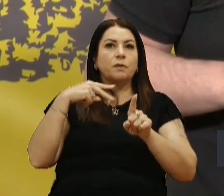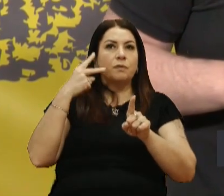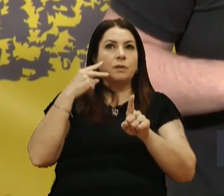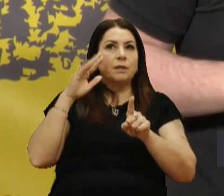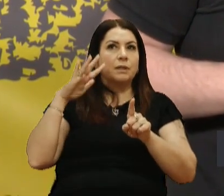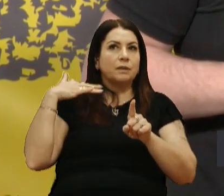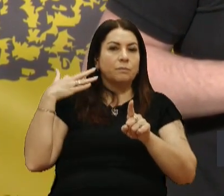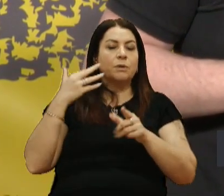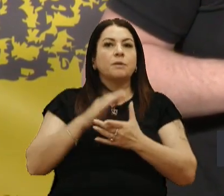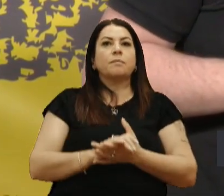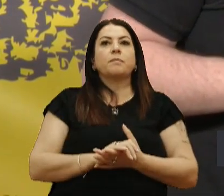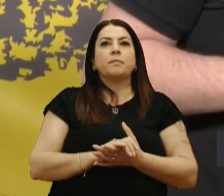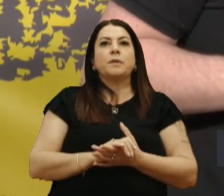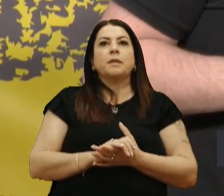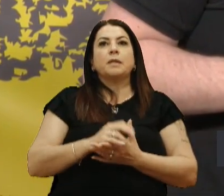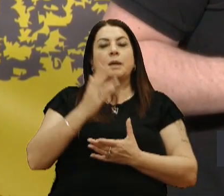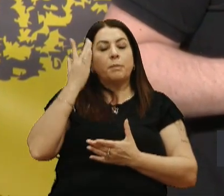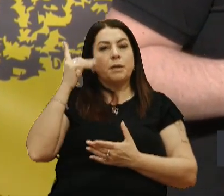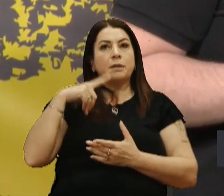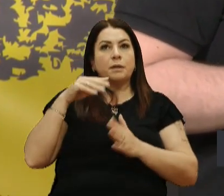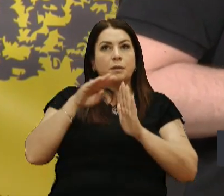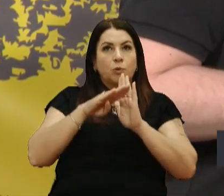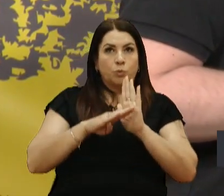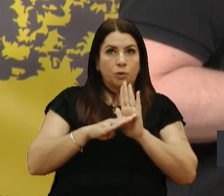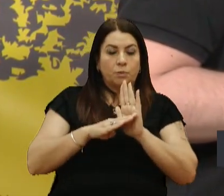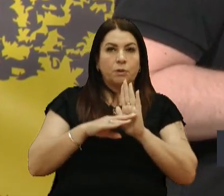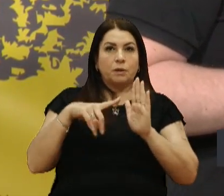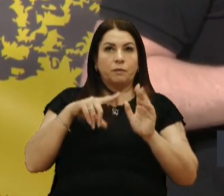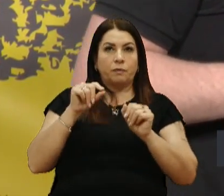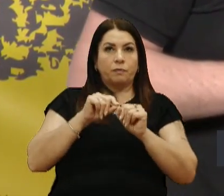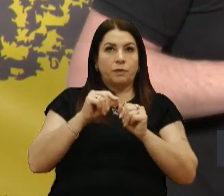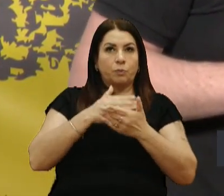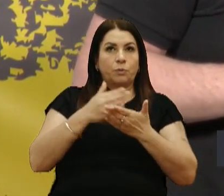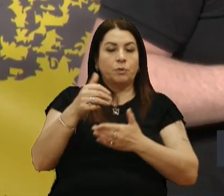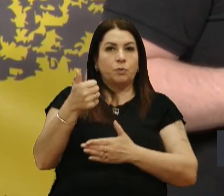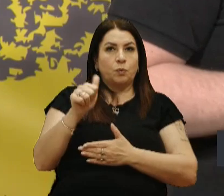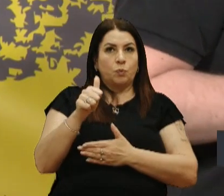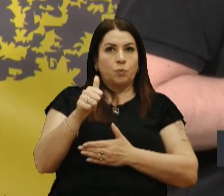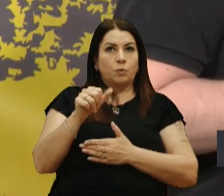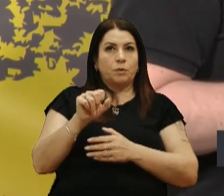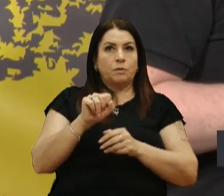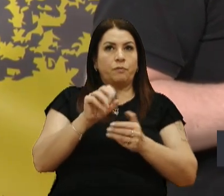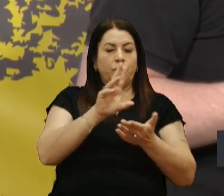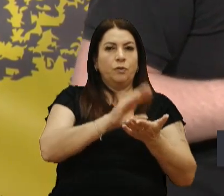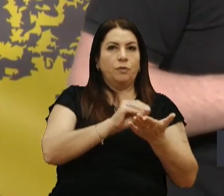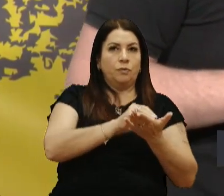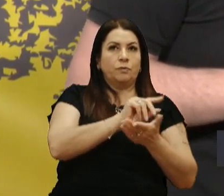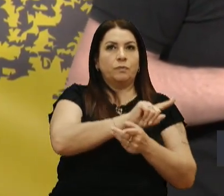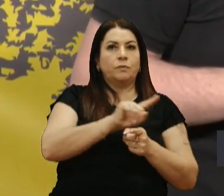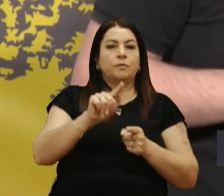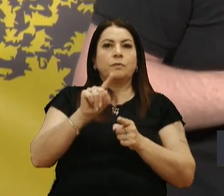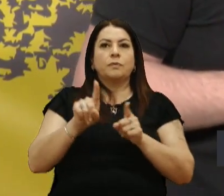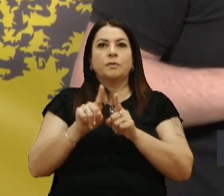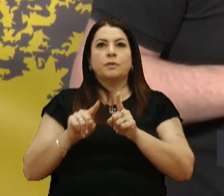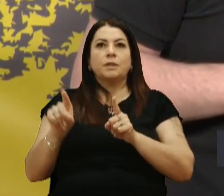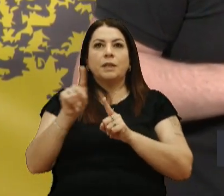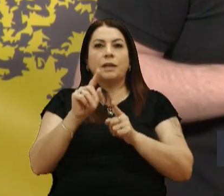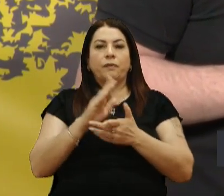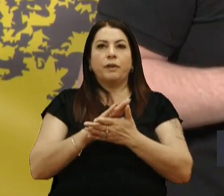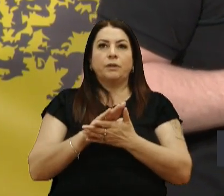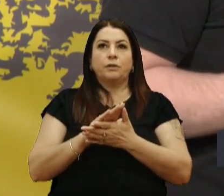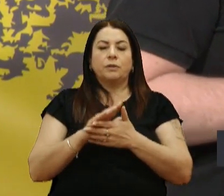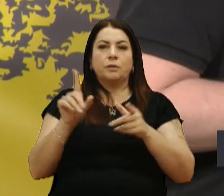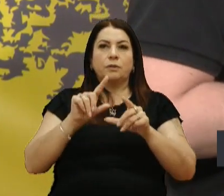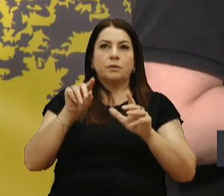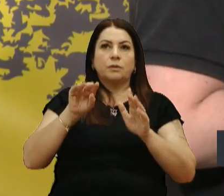vereadora Andressa Marques. Amanhã a gente terá esse programa que a gente vai fazer a partir das 11 horas da manhã, gravado, depois ele vai durante a programação da